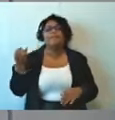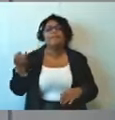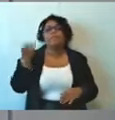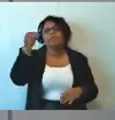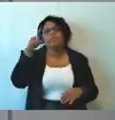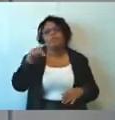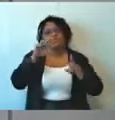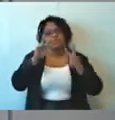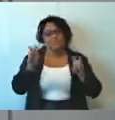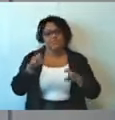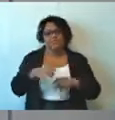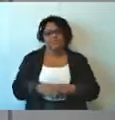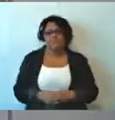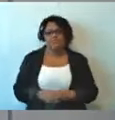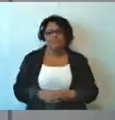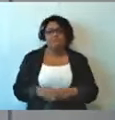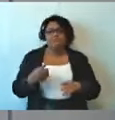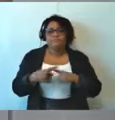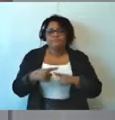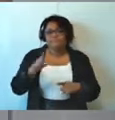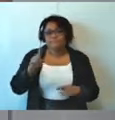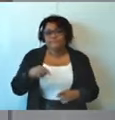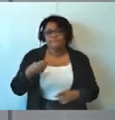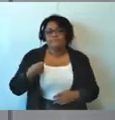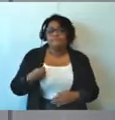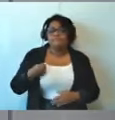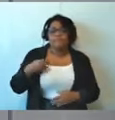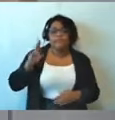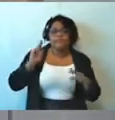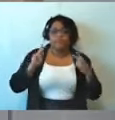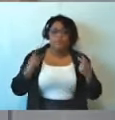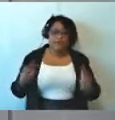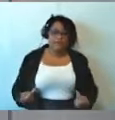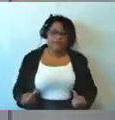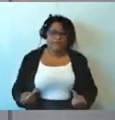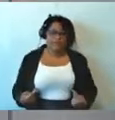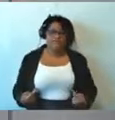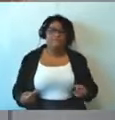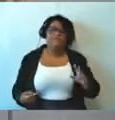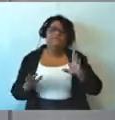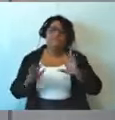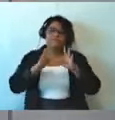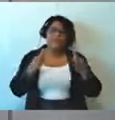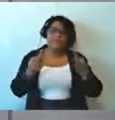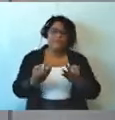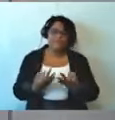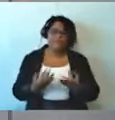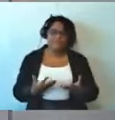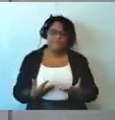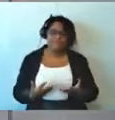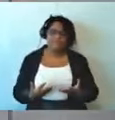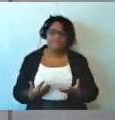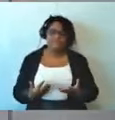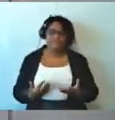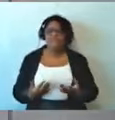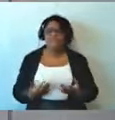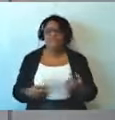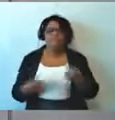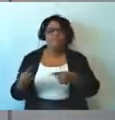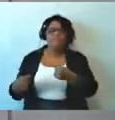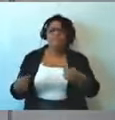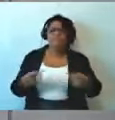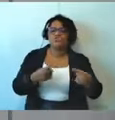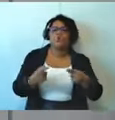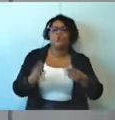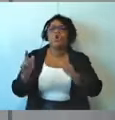vidas humanas, são famílias que estão sendo colocadas aqui. Embora o trânsito, eu não vou discutir nesse mérito de onde vai colocar, onde